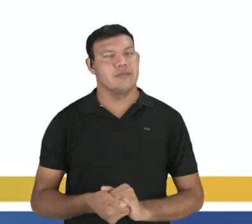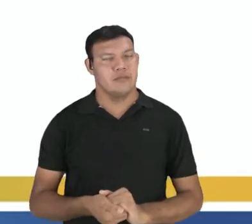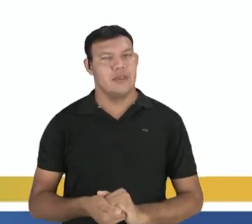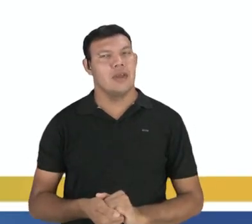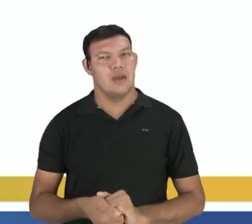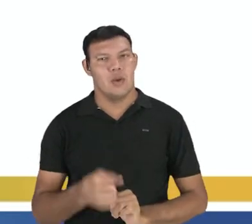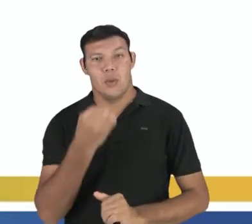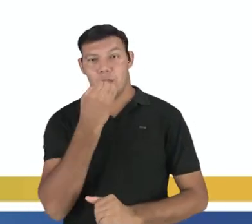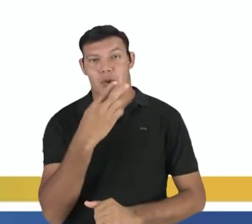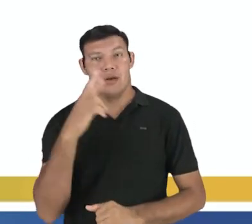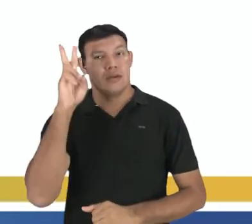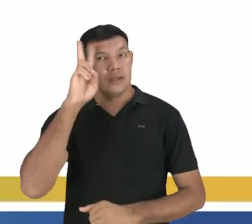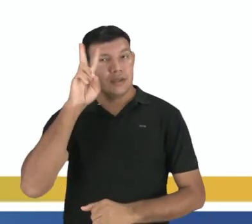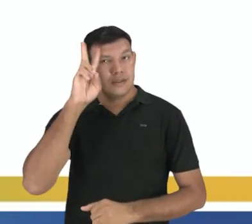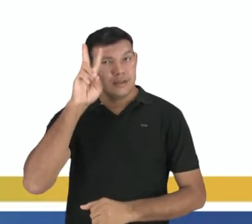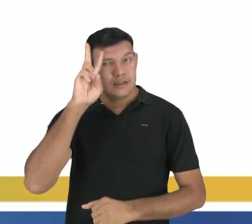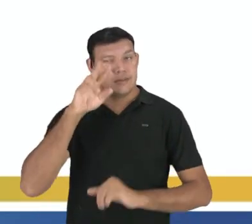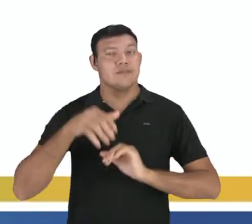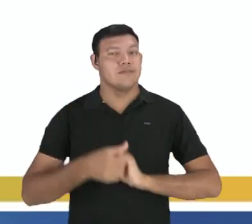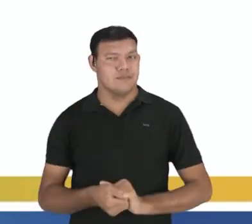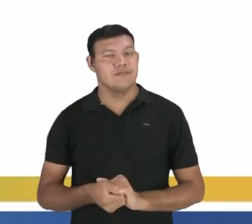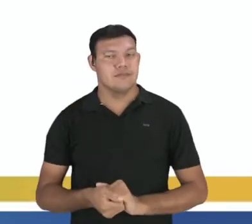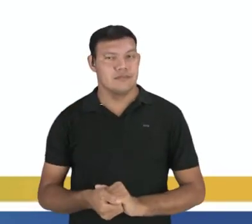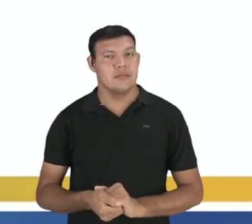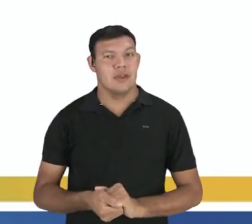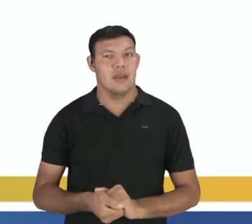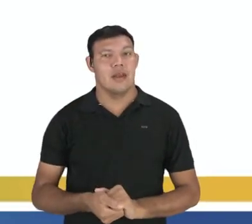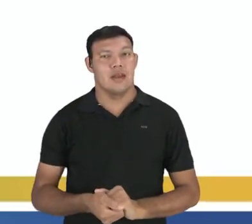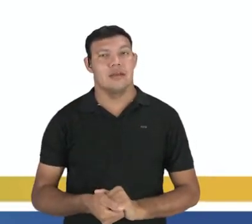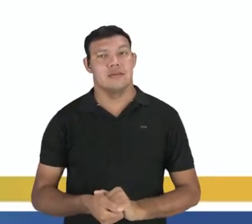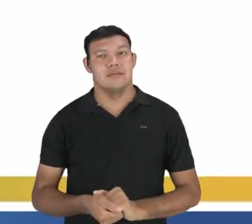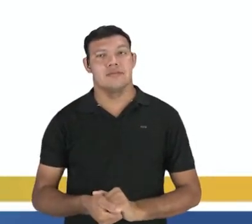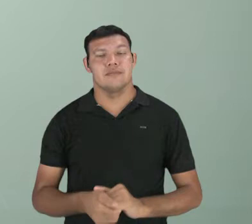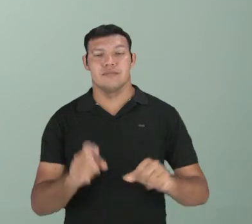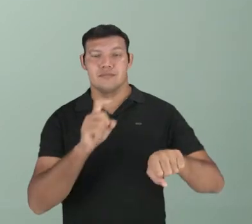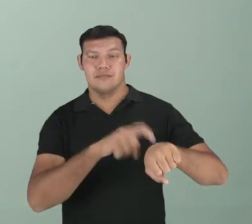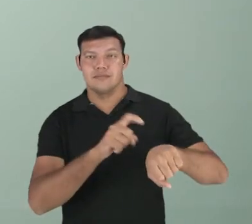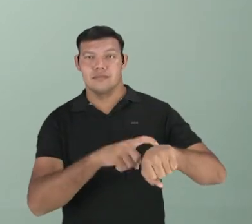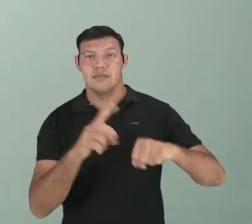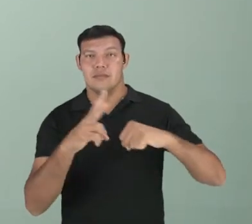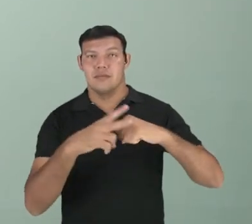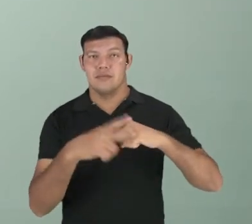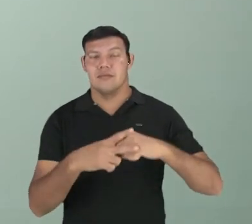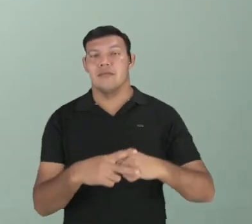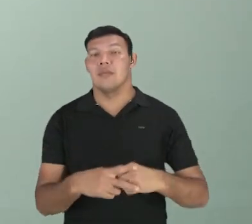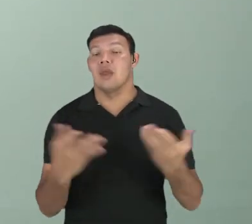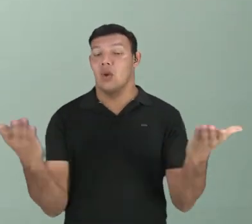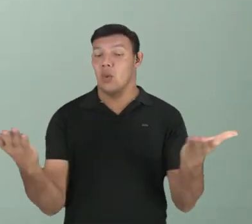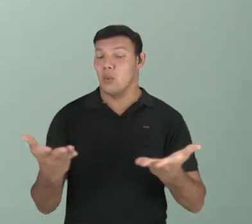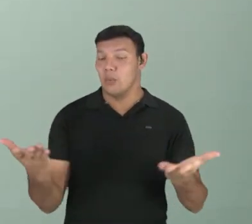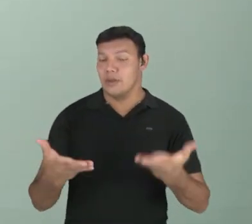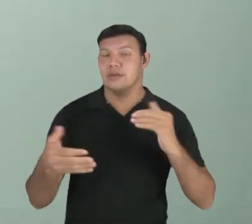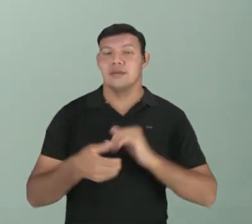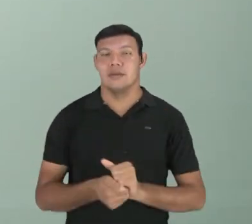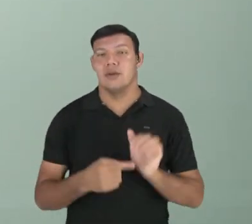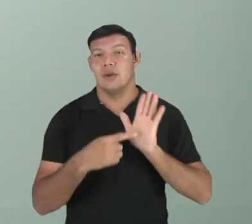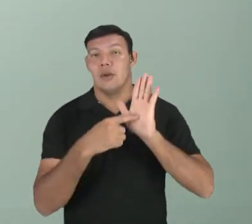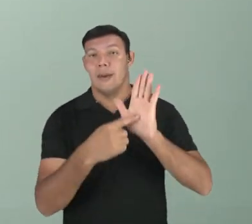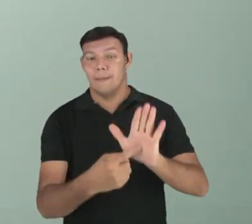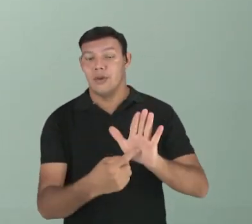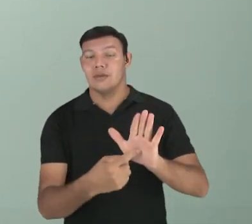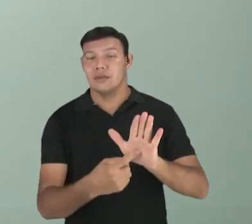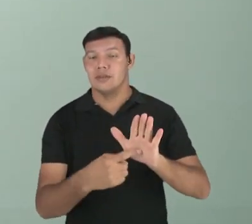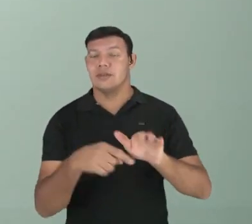Acabamos de ver, mas é sempre bom a gente relembrar um pouquinho o que cada tempo indica. Então, vamos lá. Presente. O presente